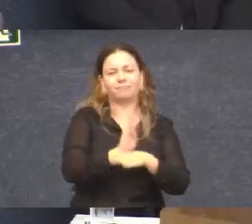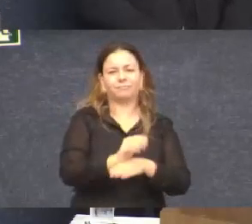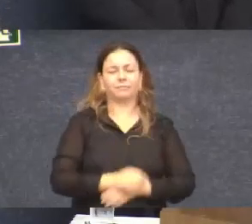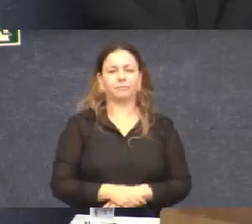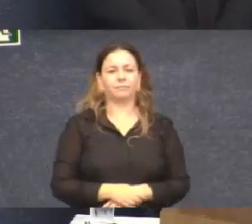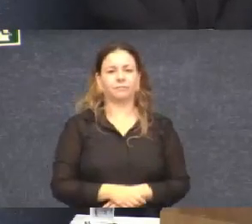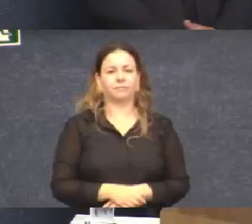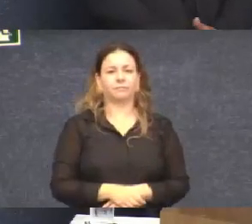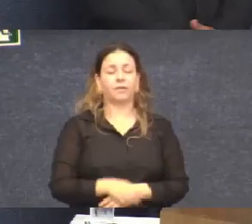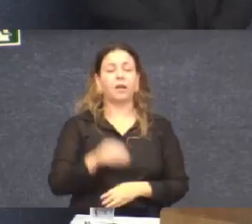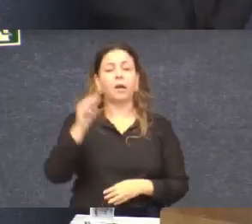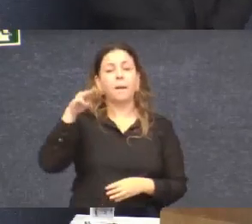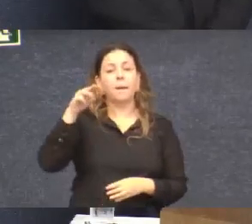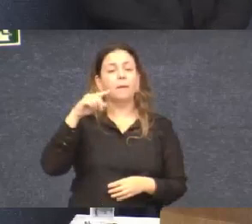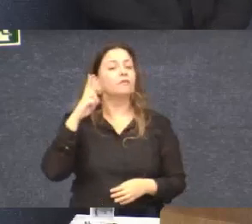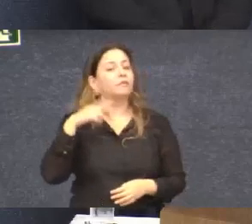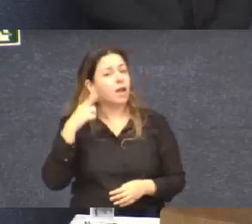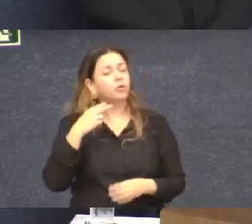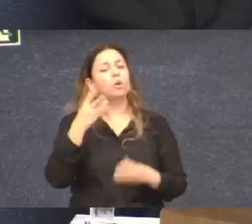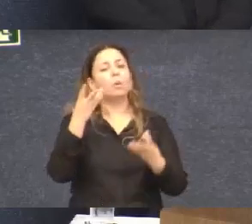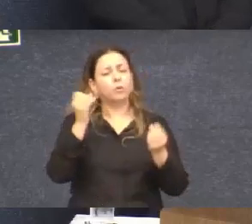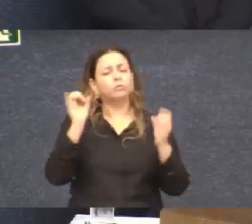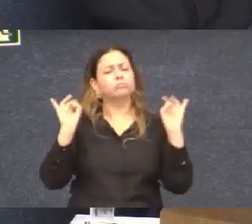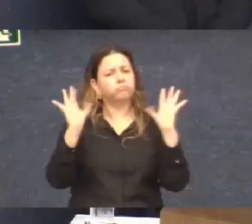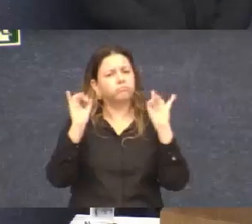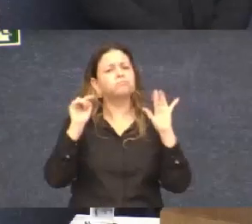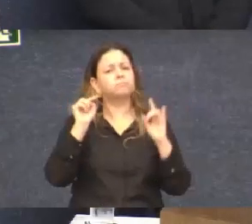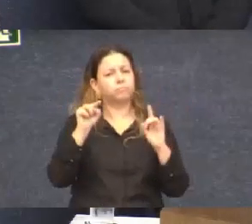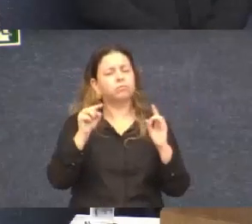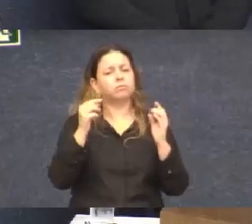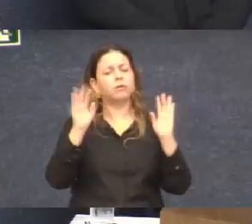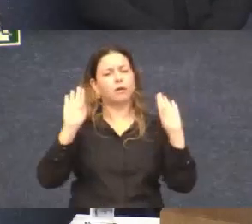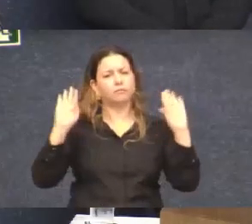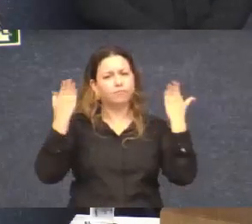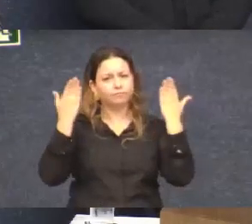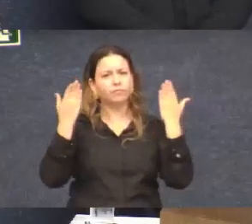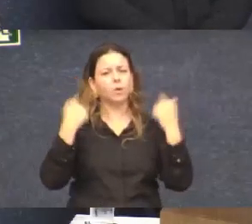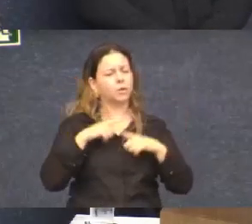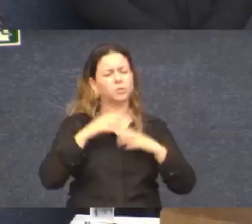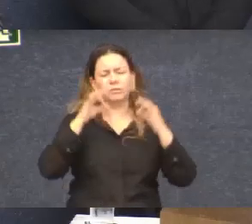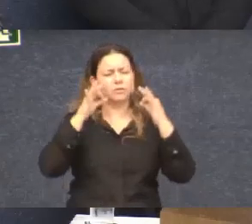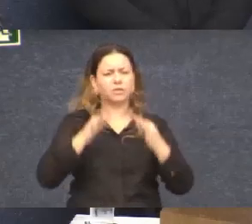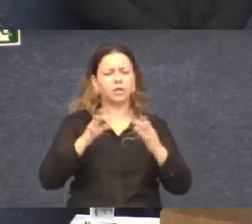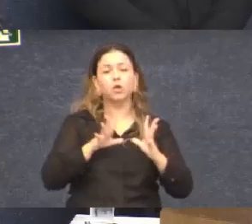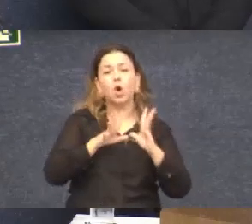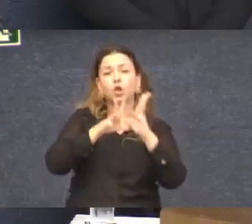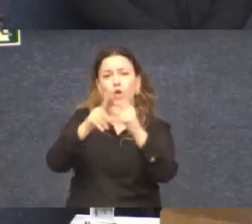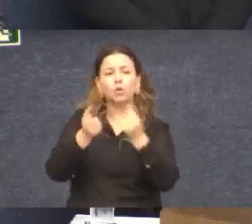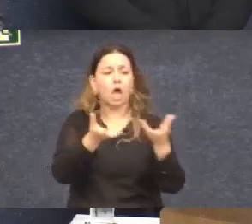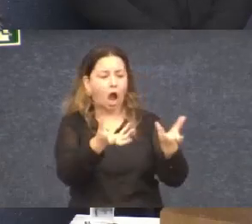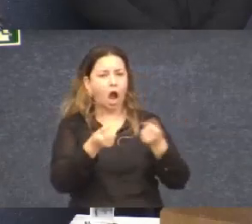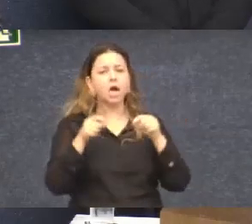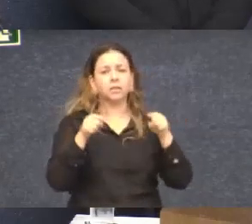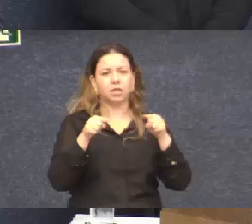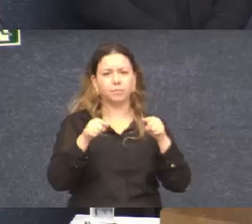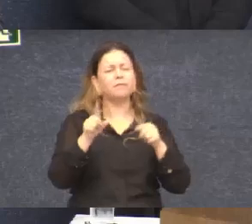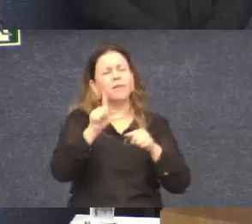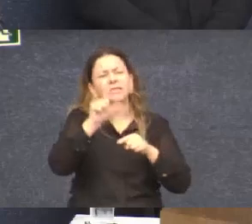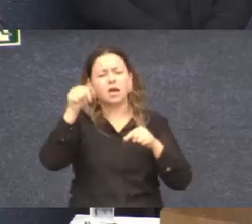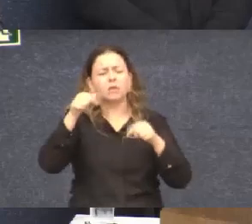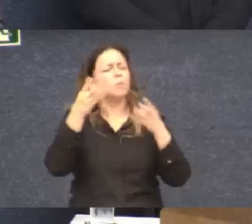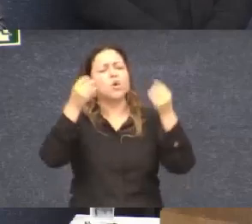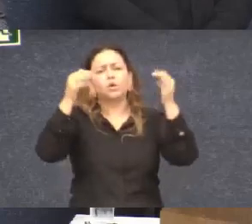Maninho, muito especial essa comenda, e tenho certeza que todos que vão recebê-la daqui a pouco vão sair daqui muito